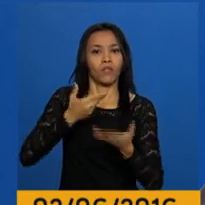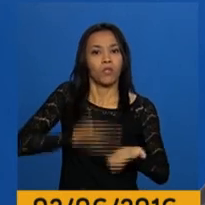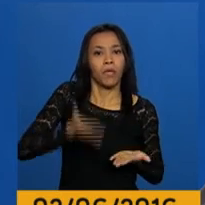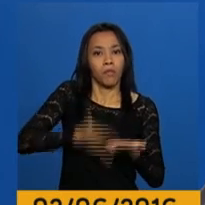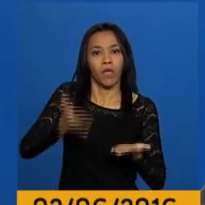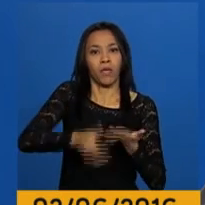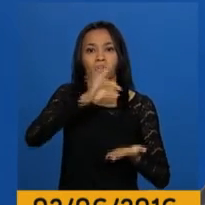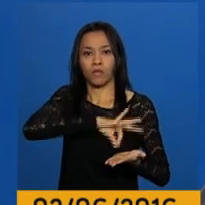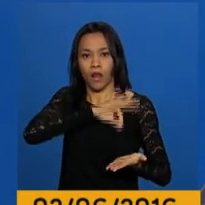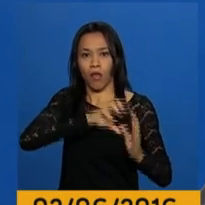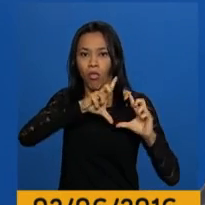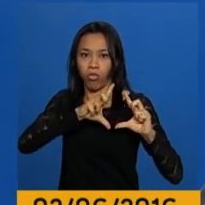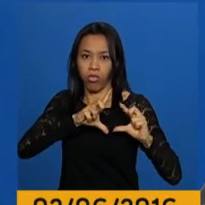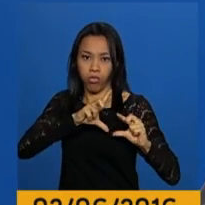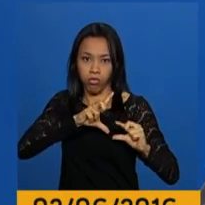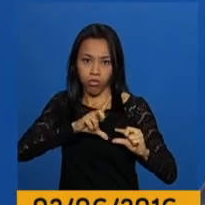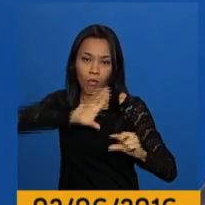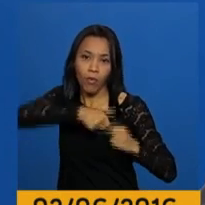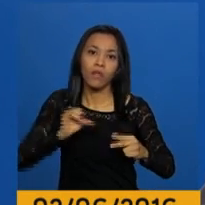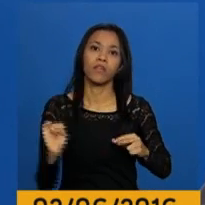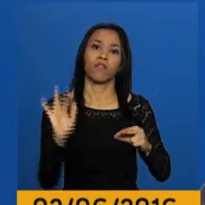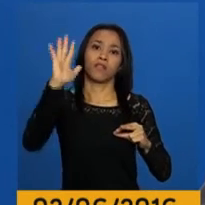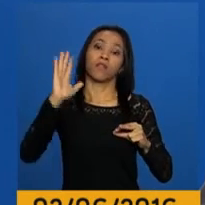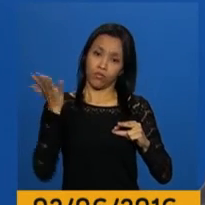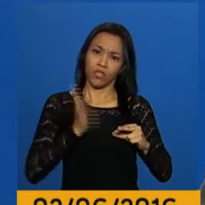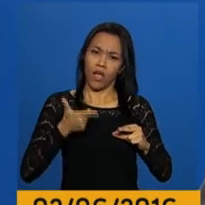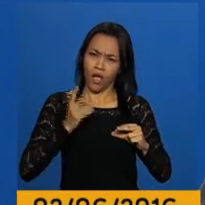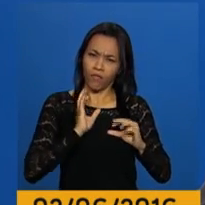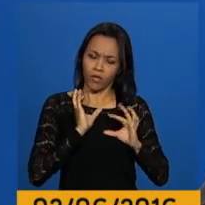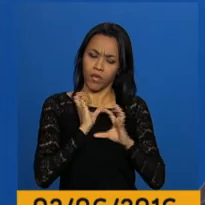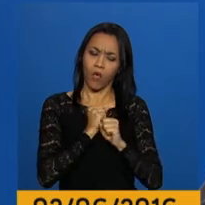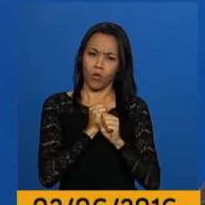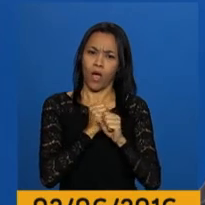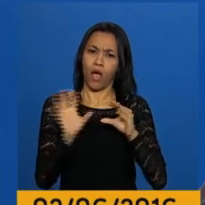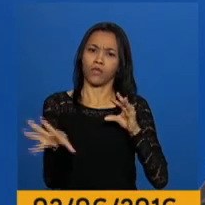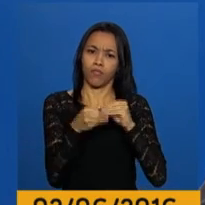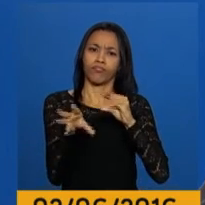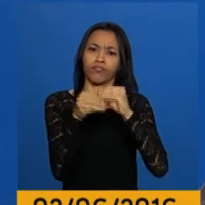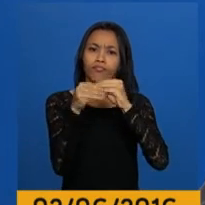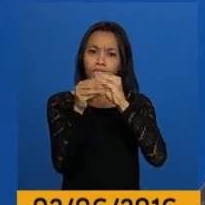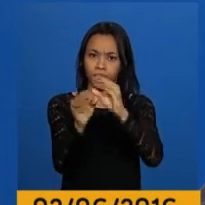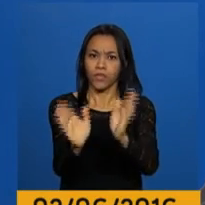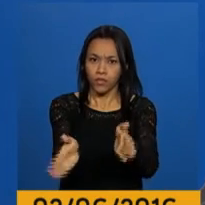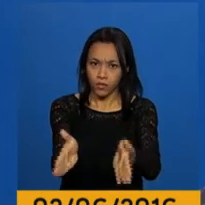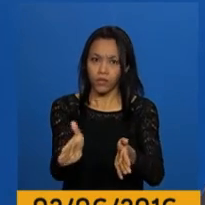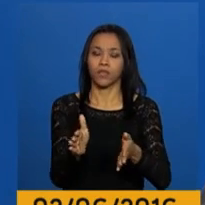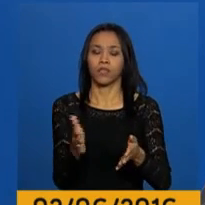notar que os acordos que foram aprovados ontem já se adaptam, já estariam